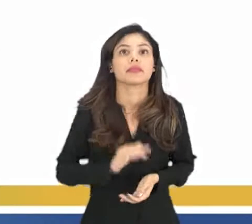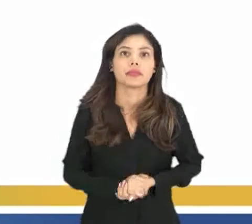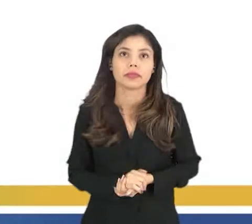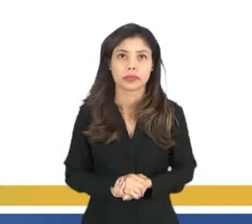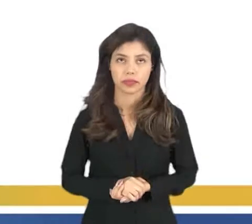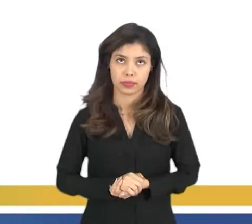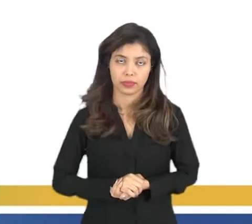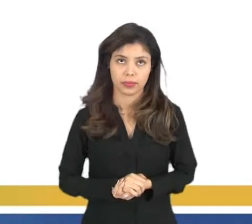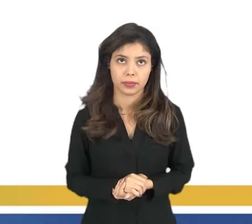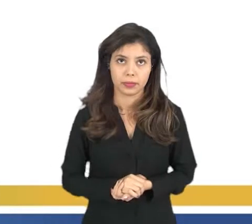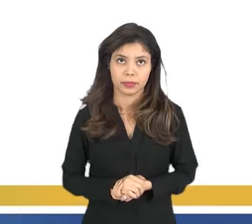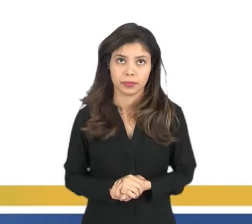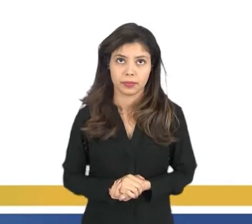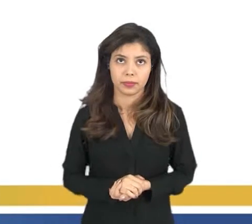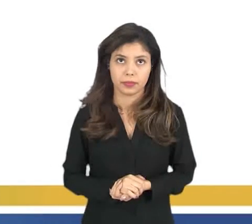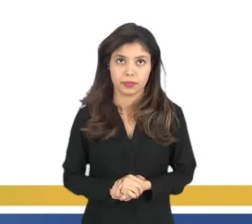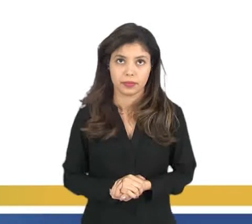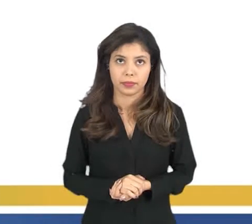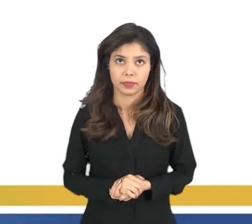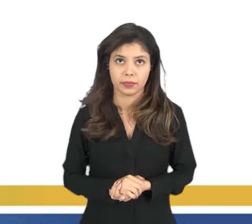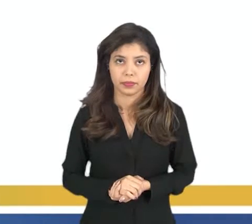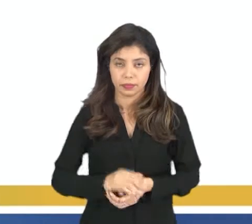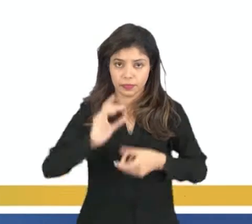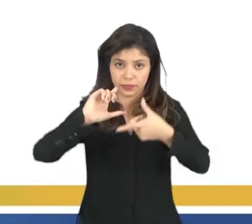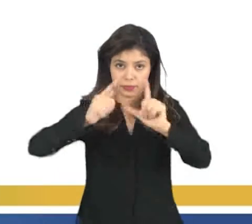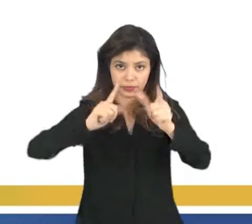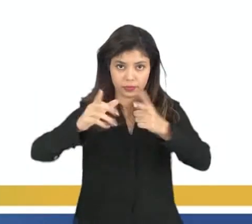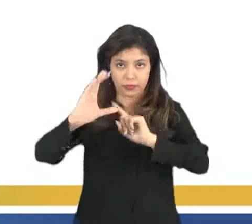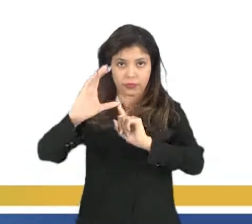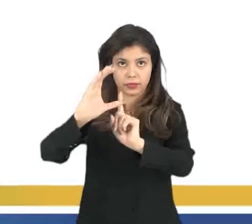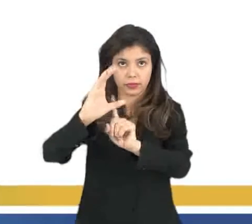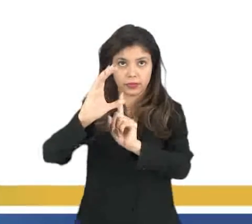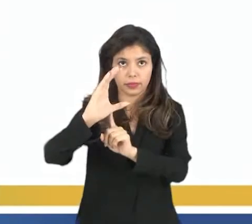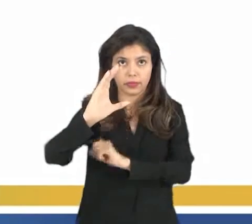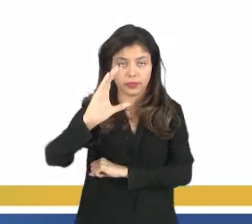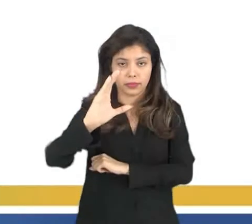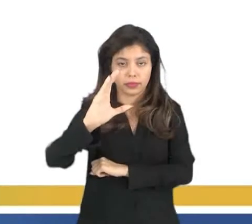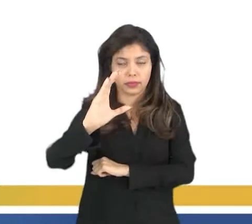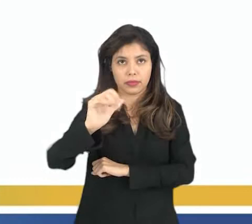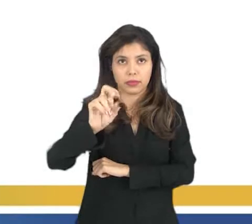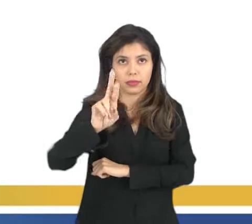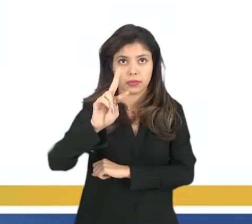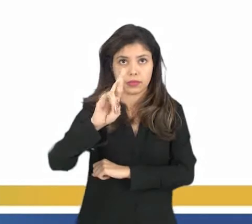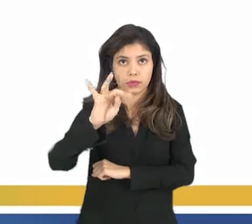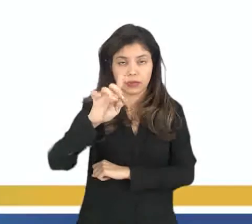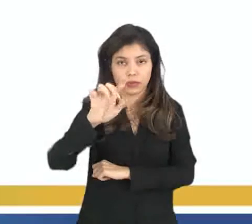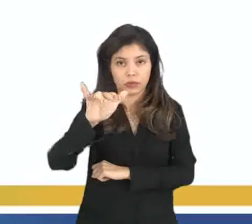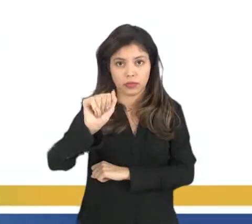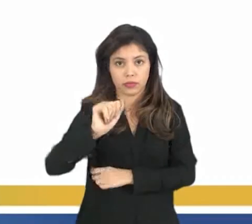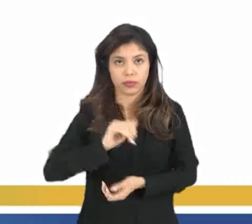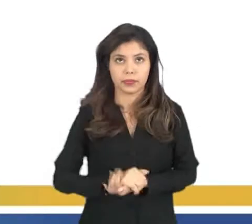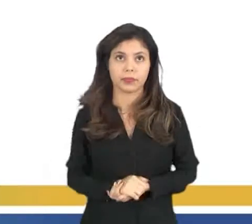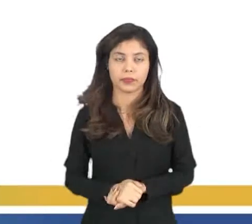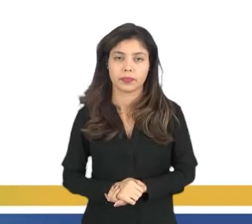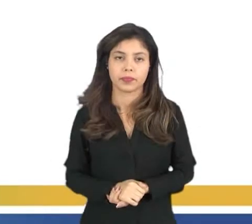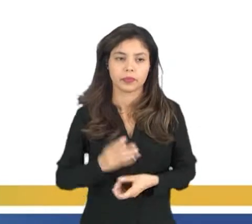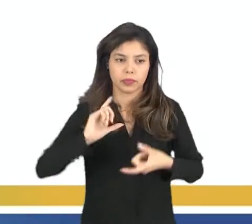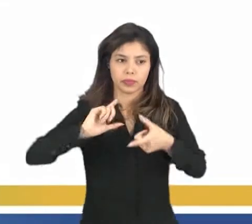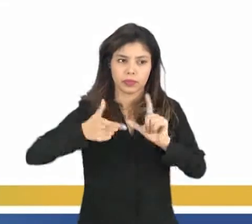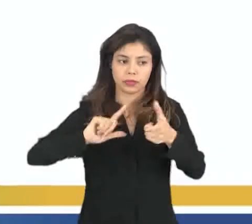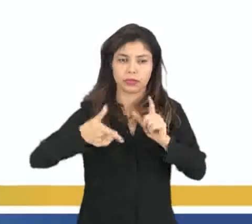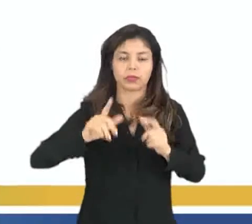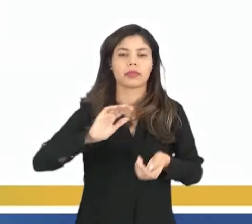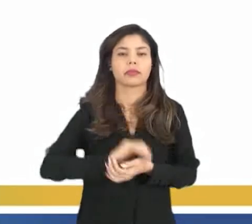chamadas? E aí? Nesse caso, são as células chamadas de eucariontes, tá? São as